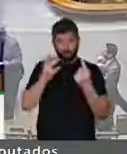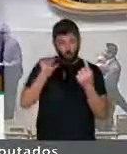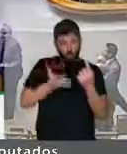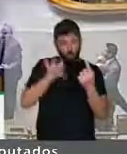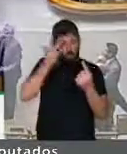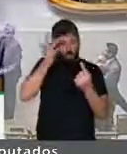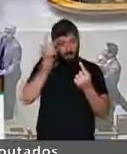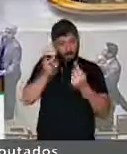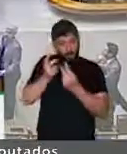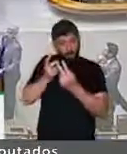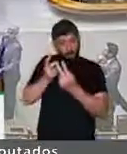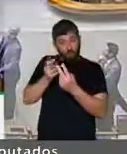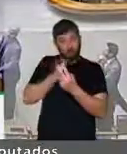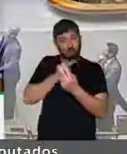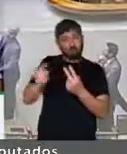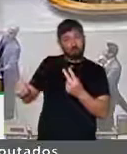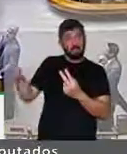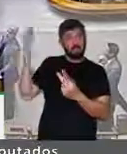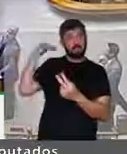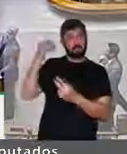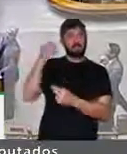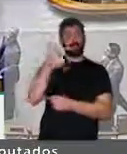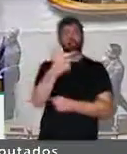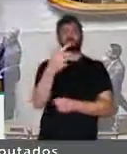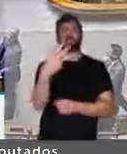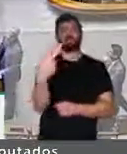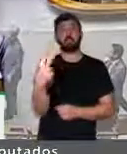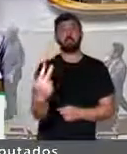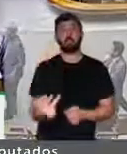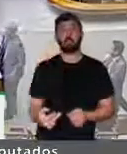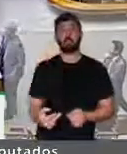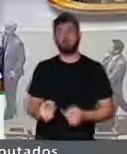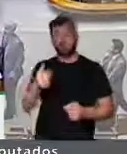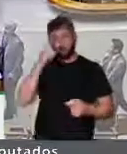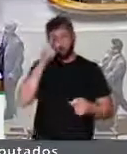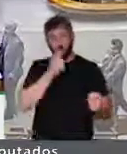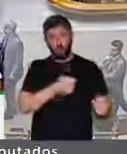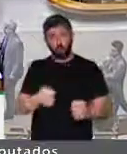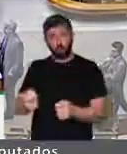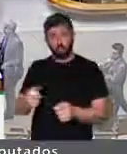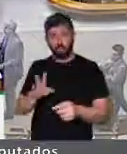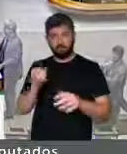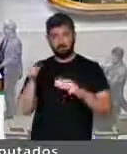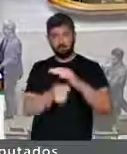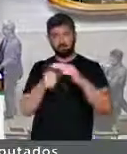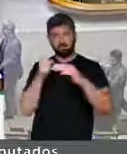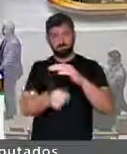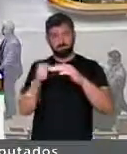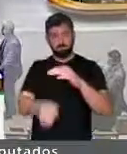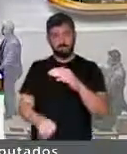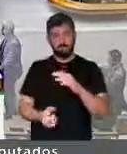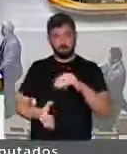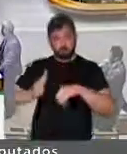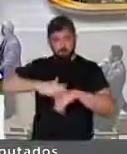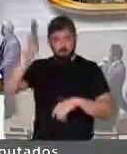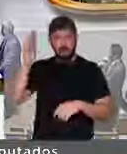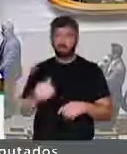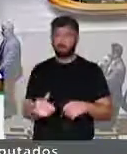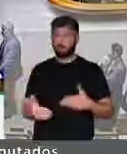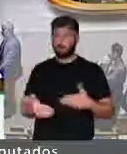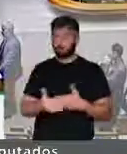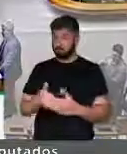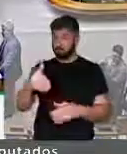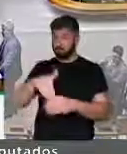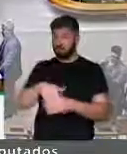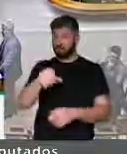é outro amanhã, semana passada foram 232, e a cada dia a gente vai inchando o Estado brasileiro. Está chegando perto